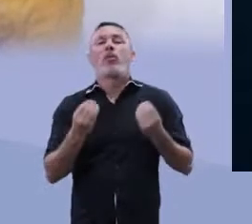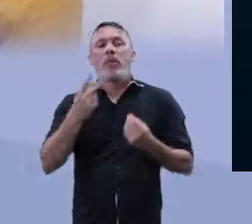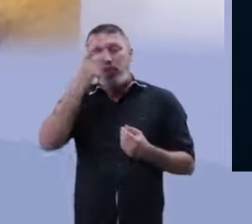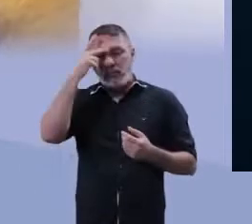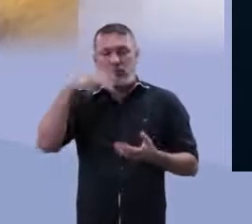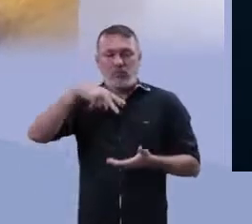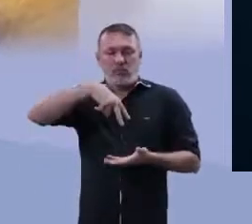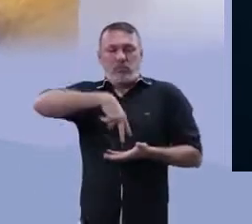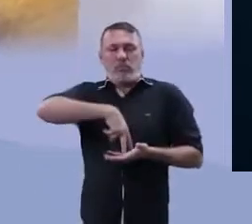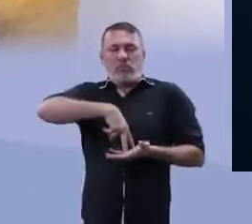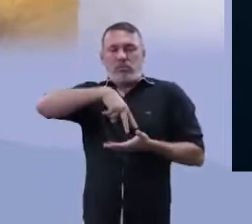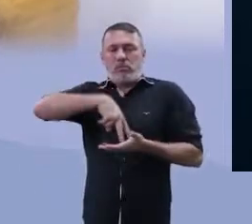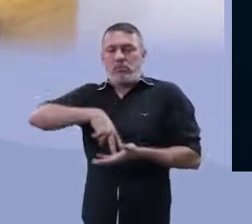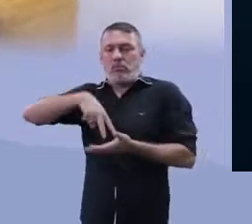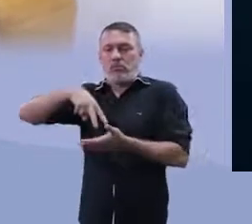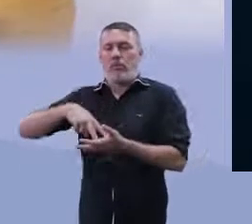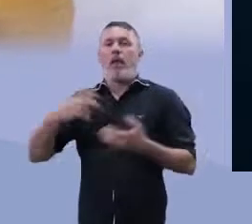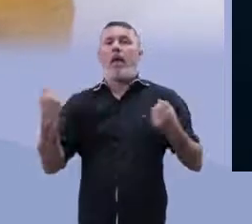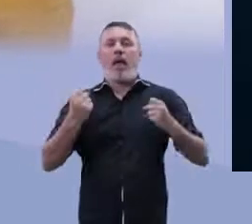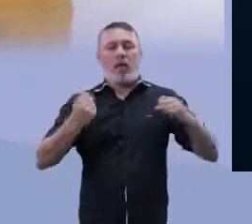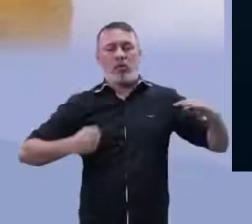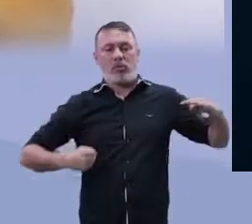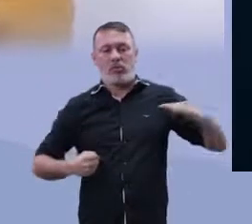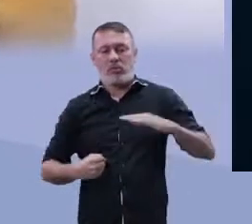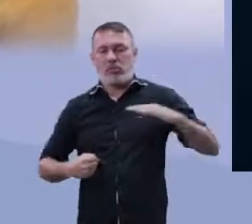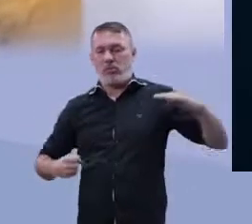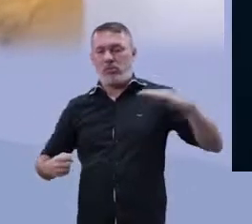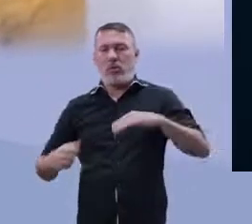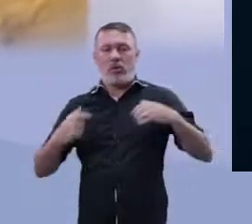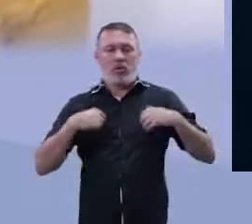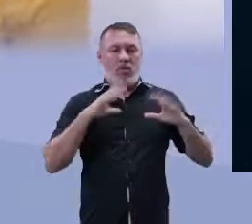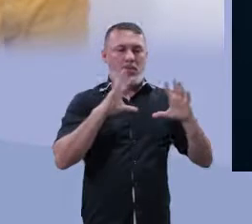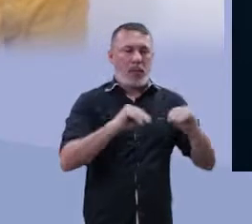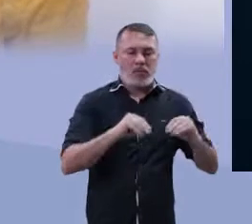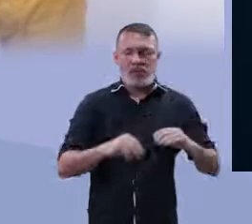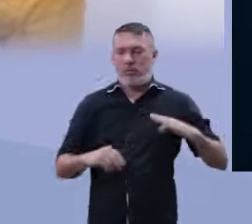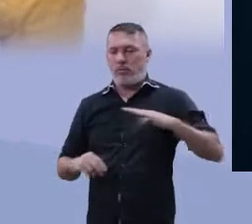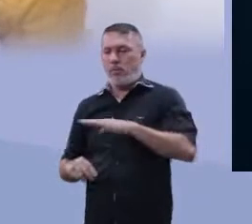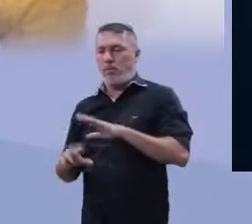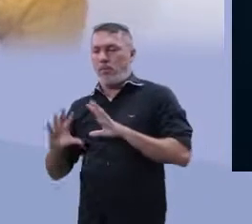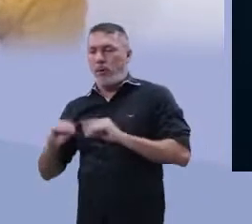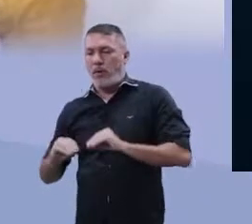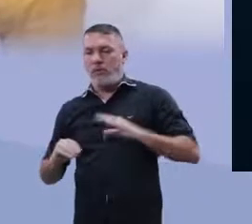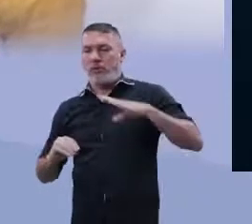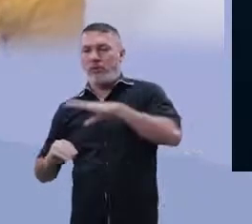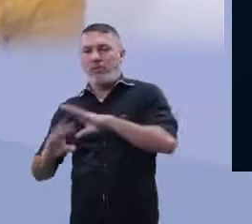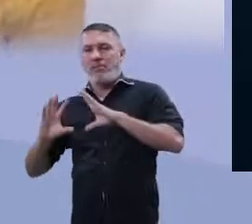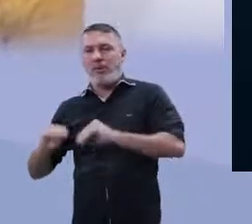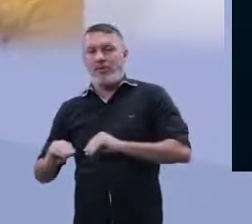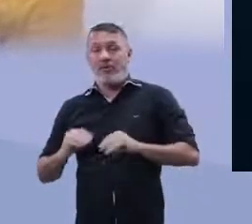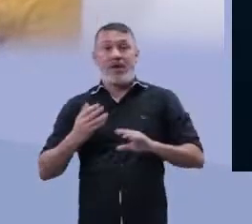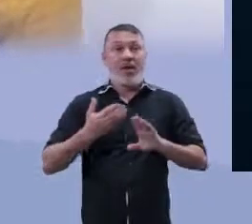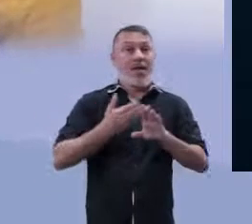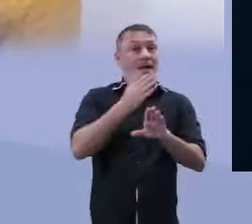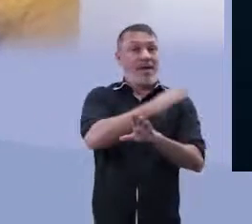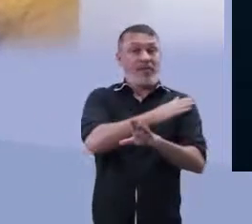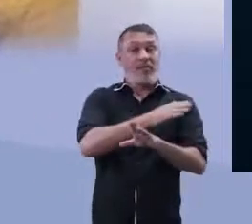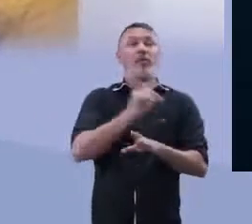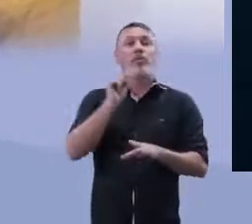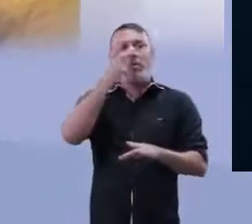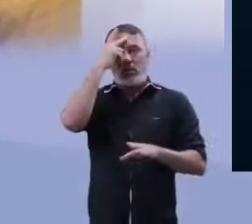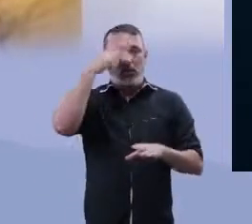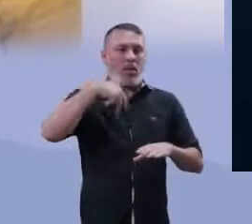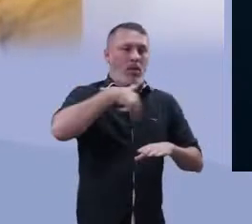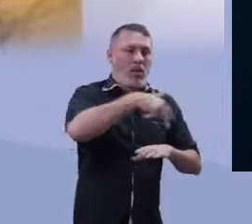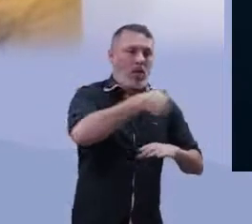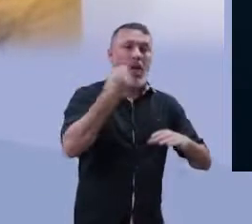ficavam parados e automaticamente o bem passava à frente dele para ser produzido. E aí, o Fordismo ele só ficou até um determinado